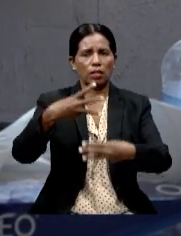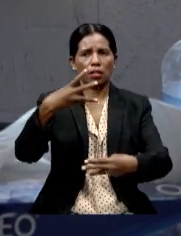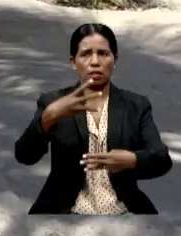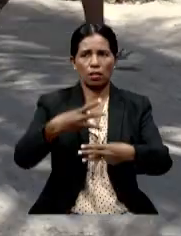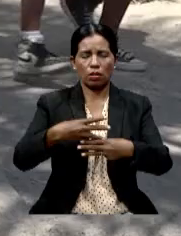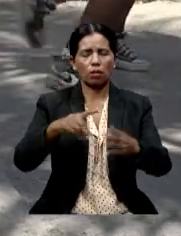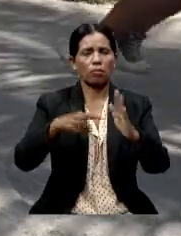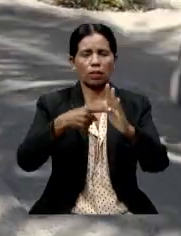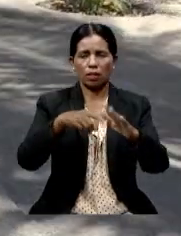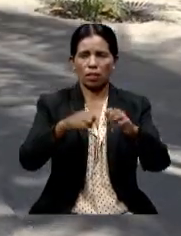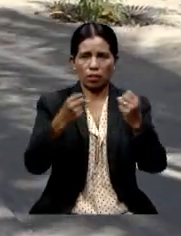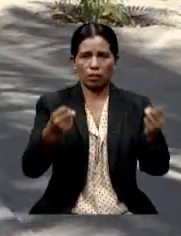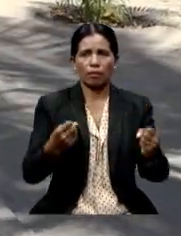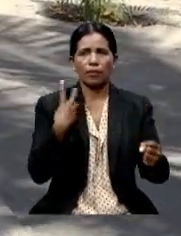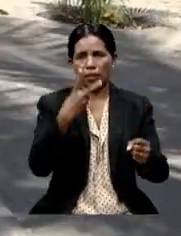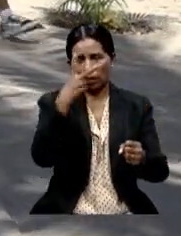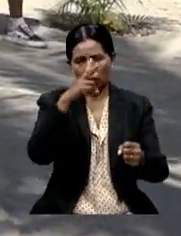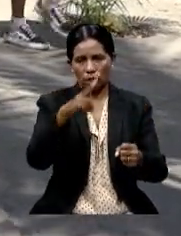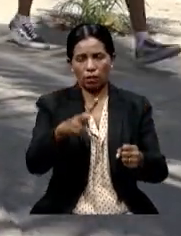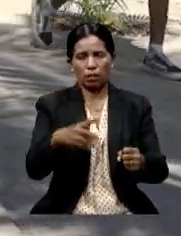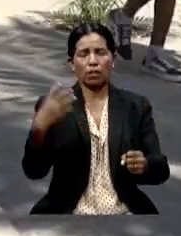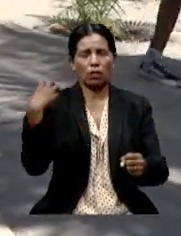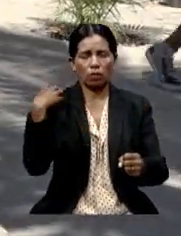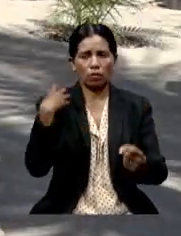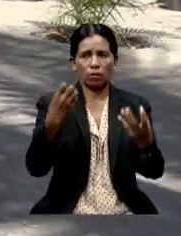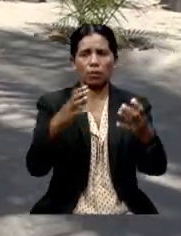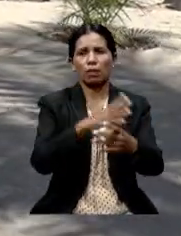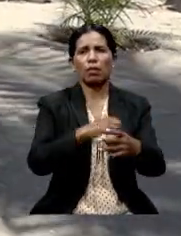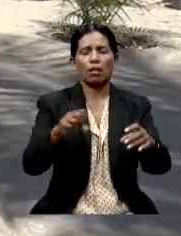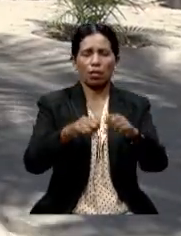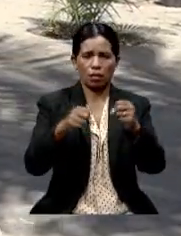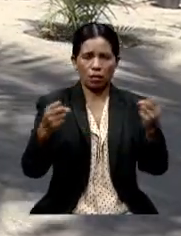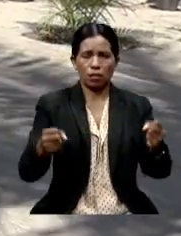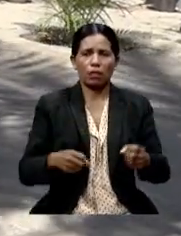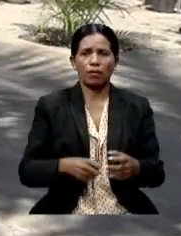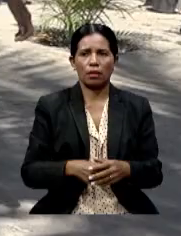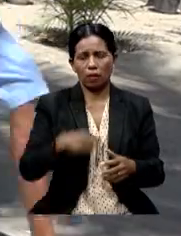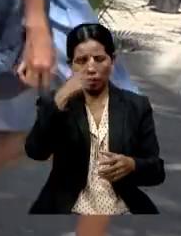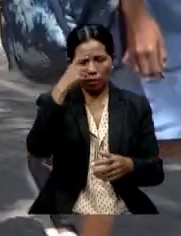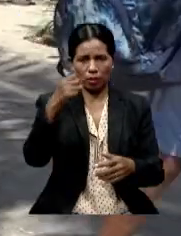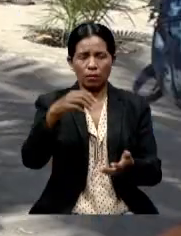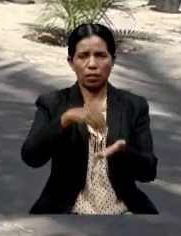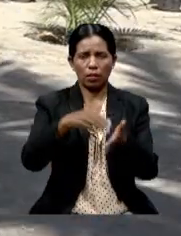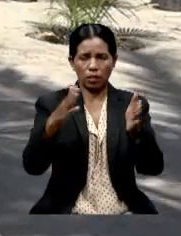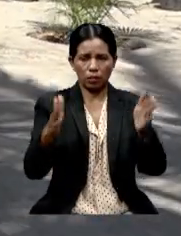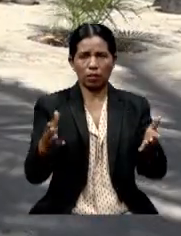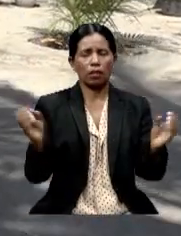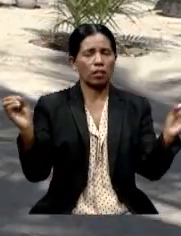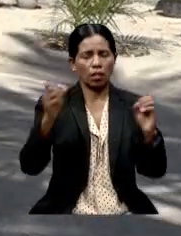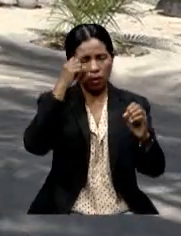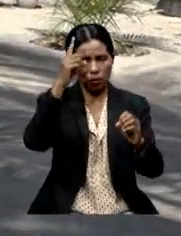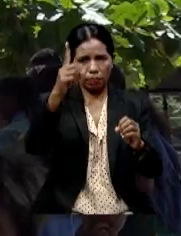komesa tu monona. Ita hare momos agora edifício barak ma estraga, tamba estudante balo ne beke la